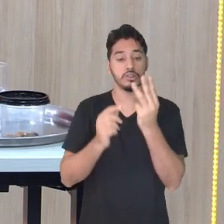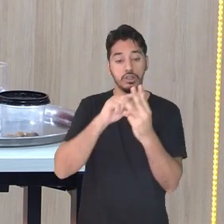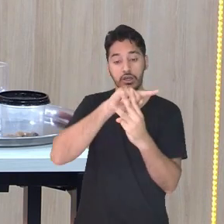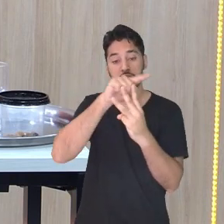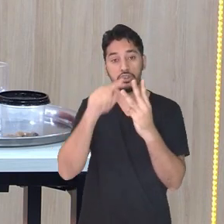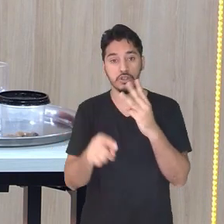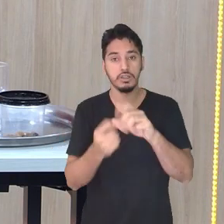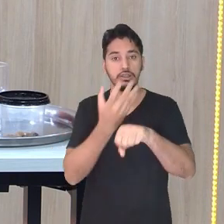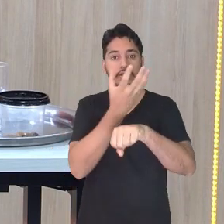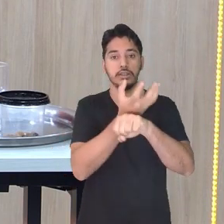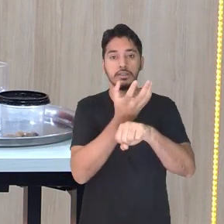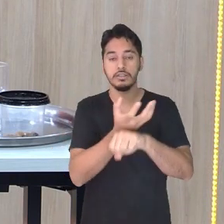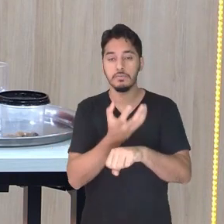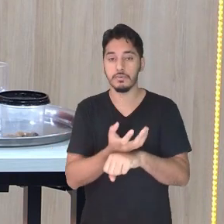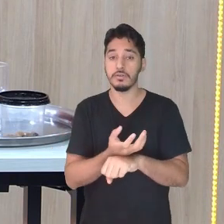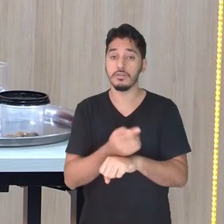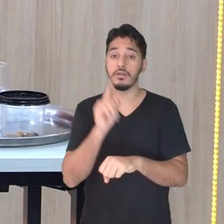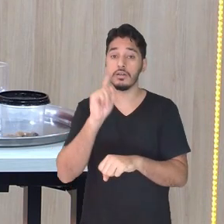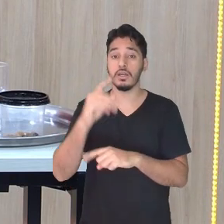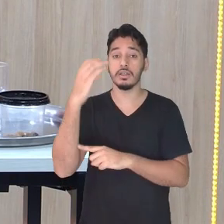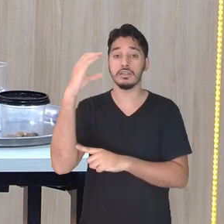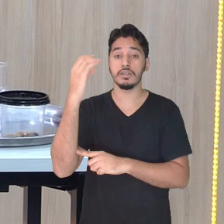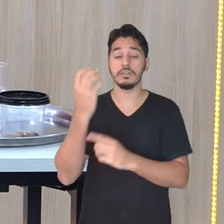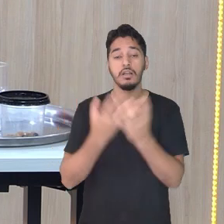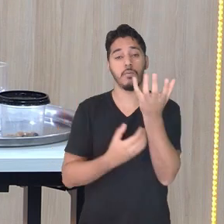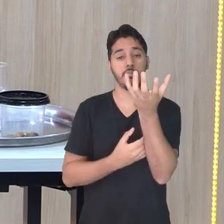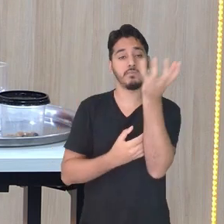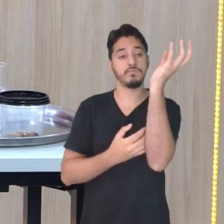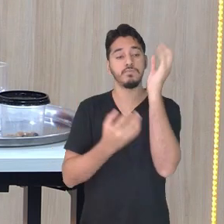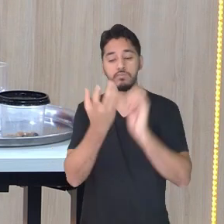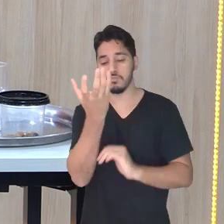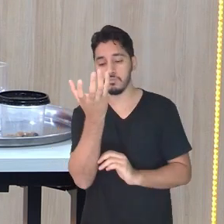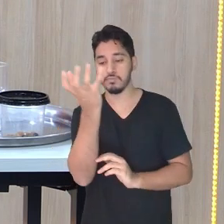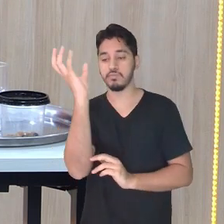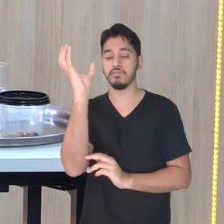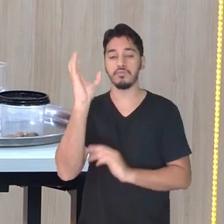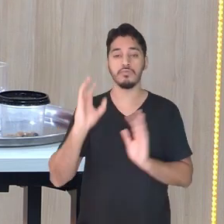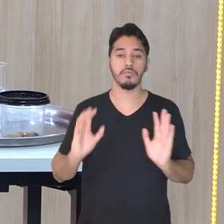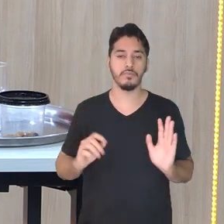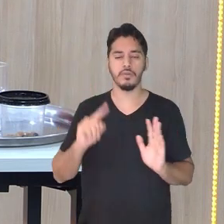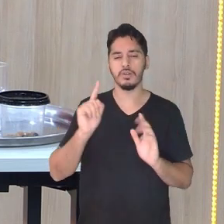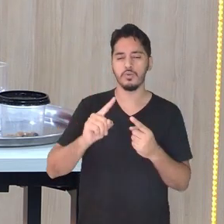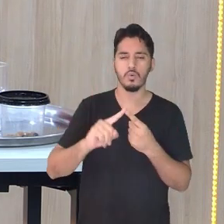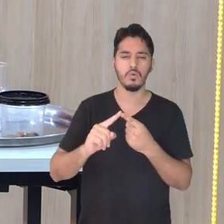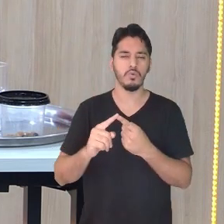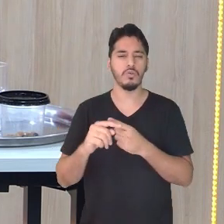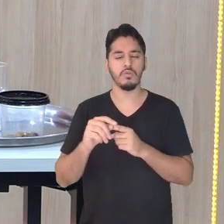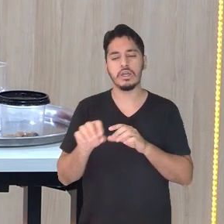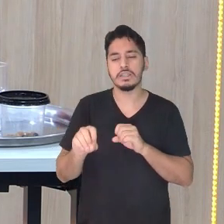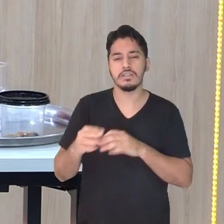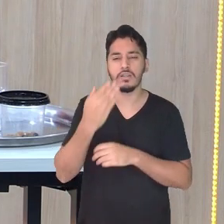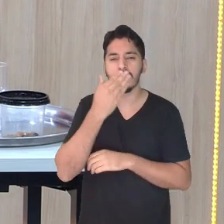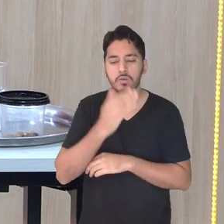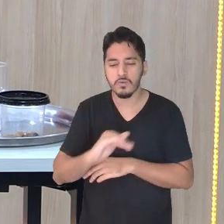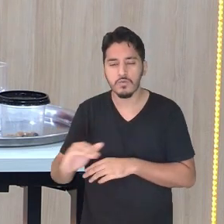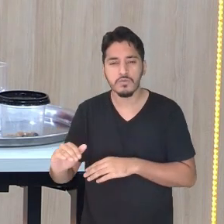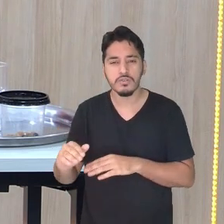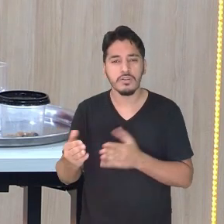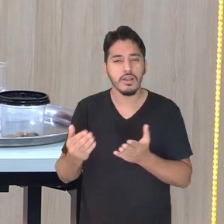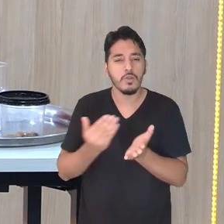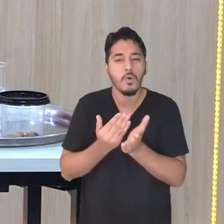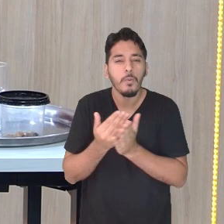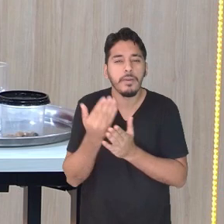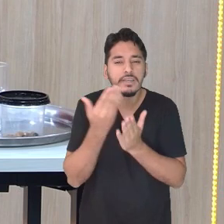3 matérias que a ciência da natureza, né, no ensino, desde o ensino fundamental, né, ou seja, dos